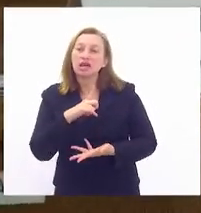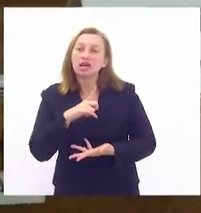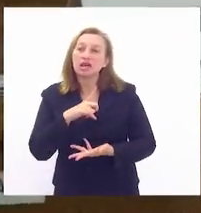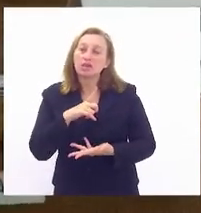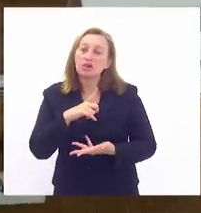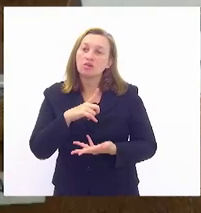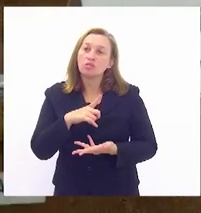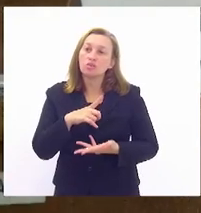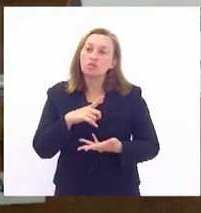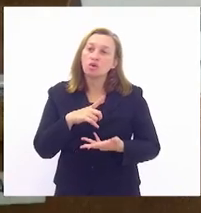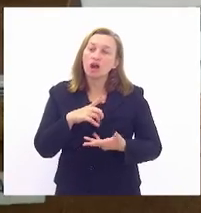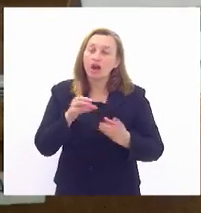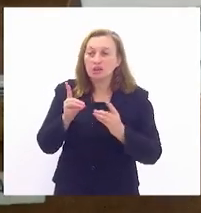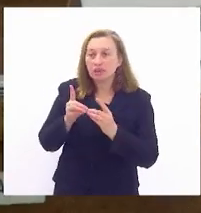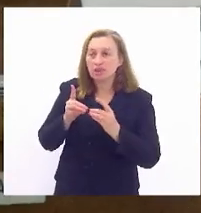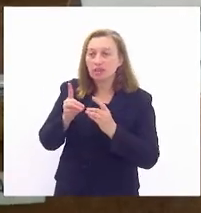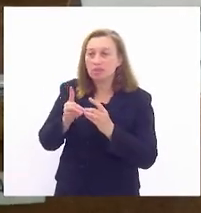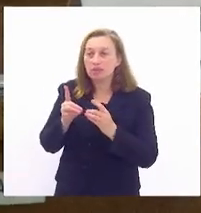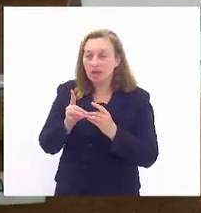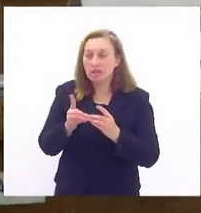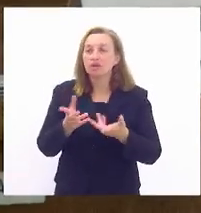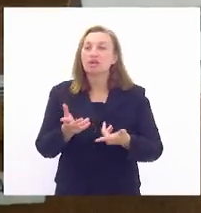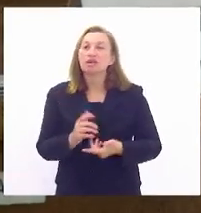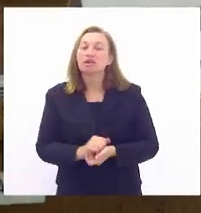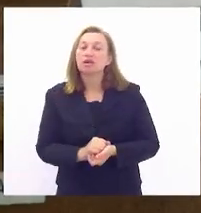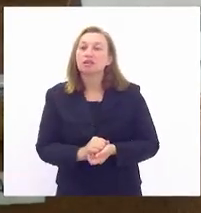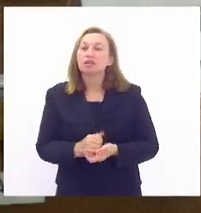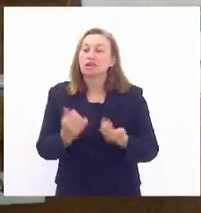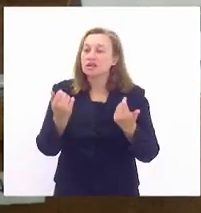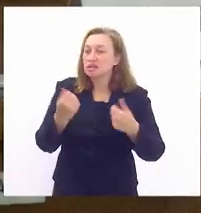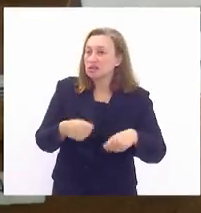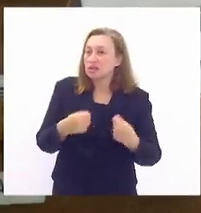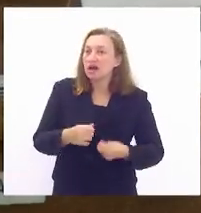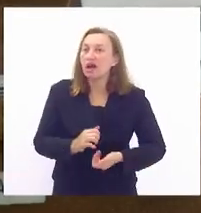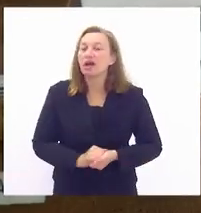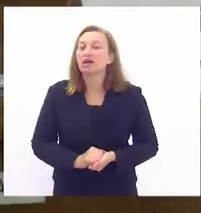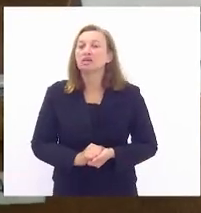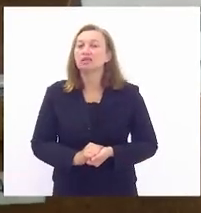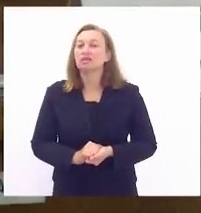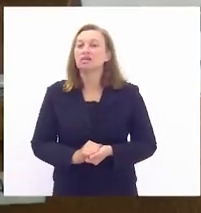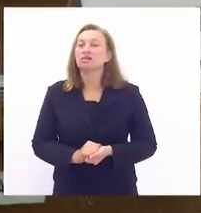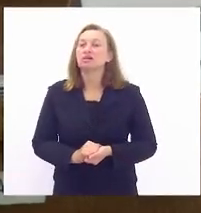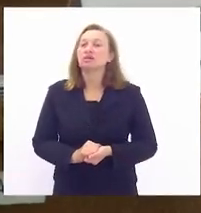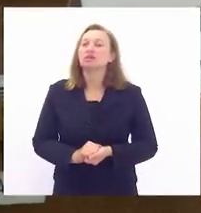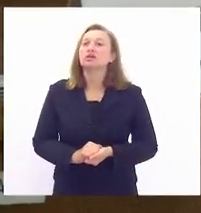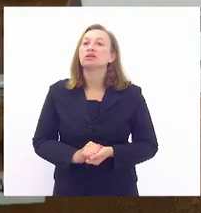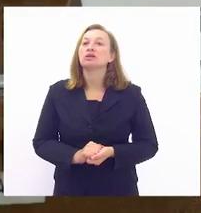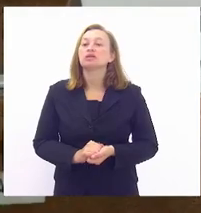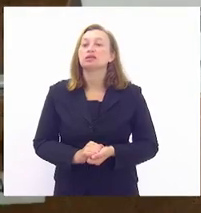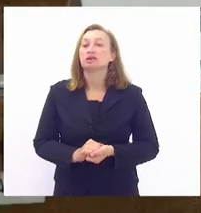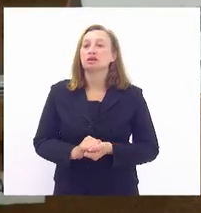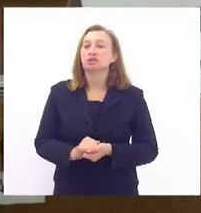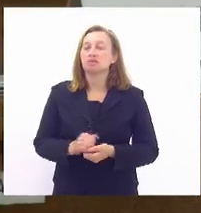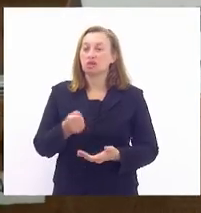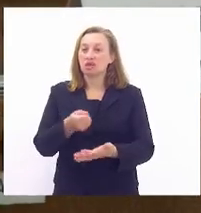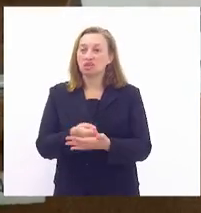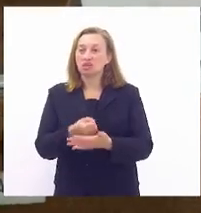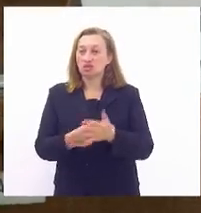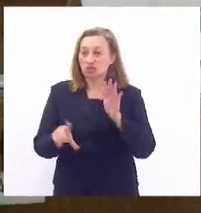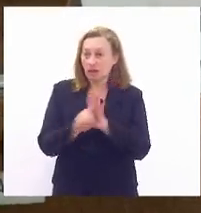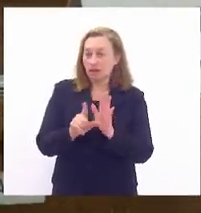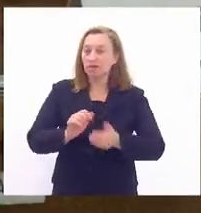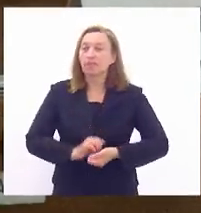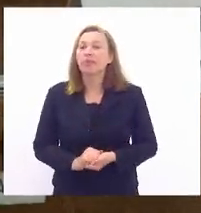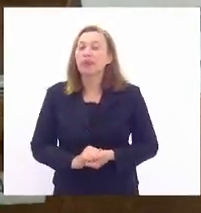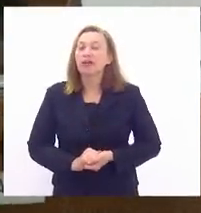o atendimento àquelas condicionantes, àquelas determinações que estão previstas.